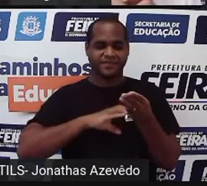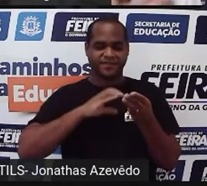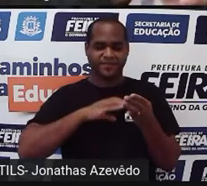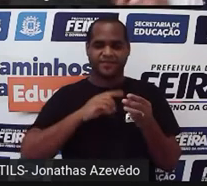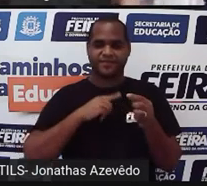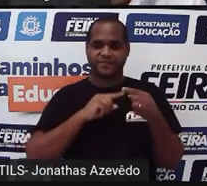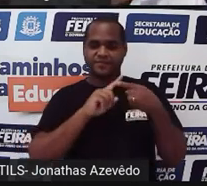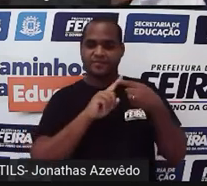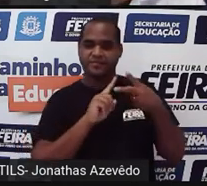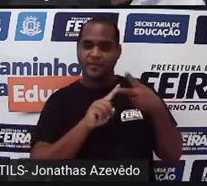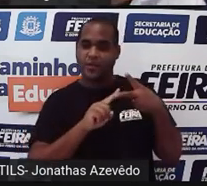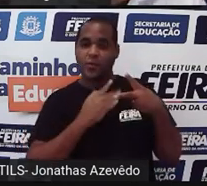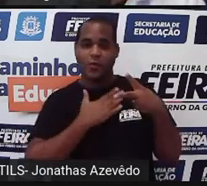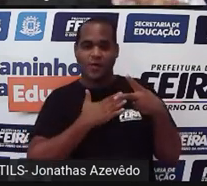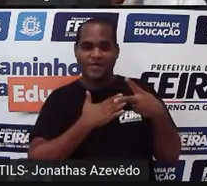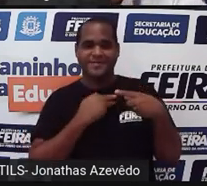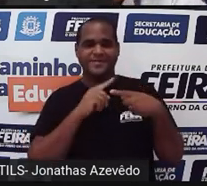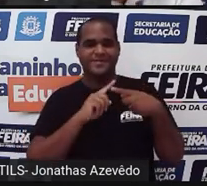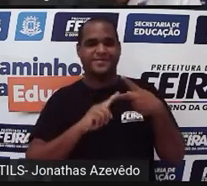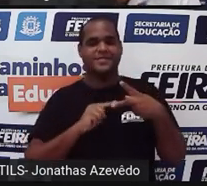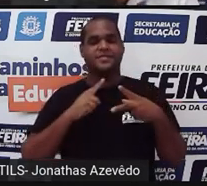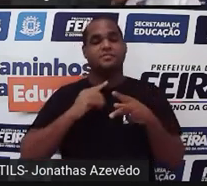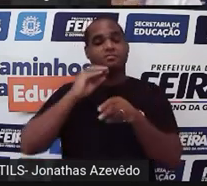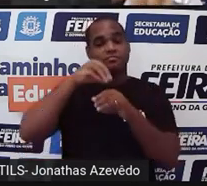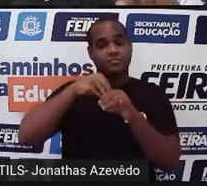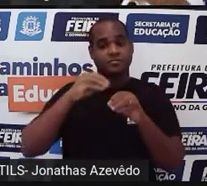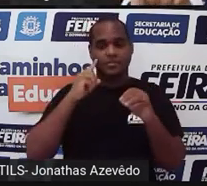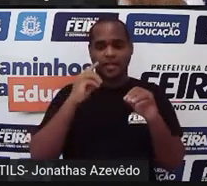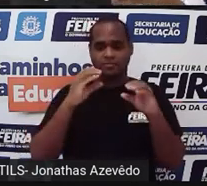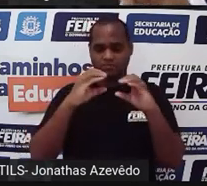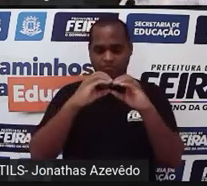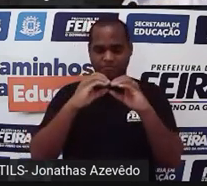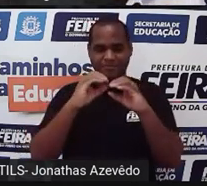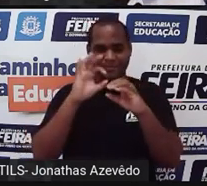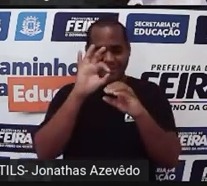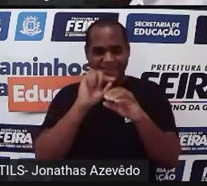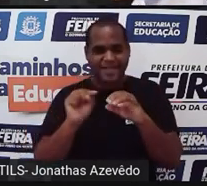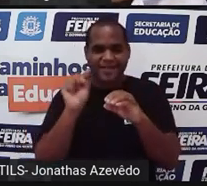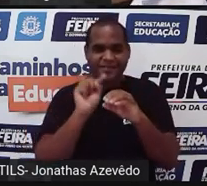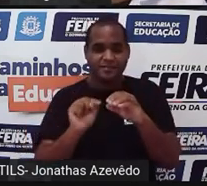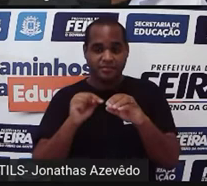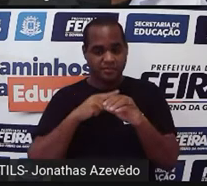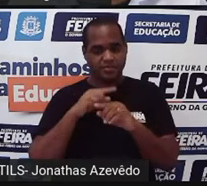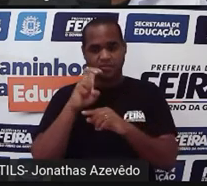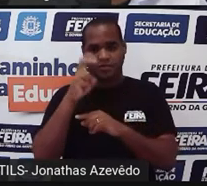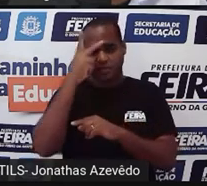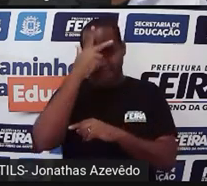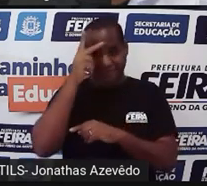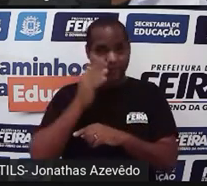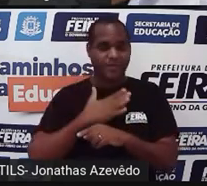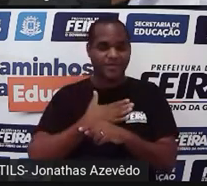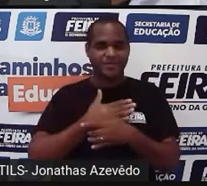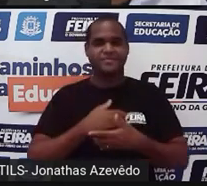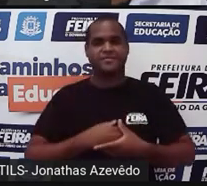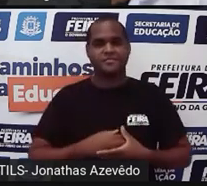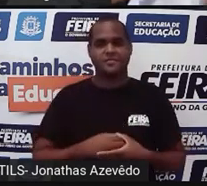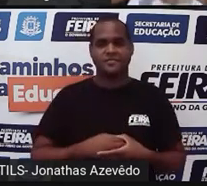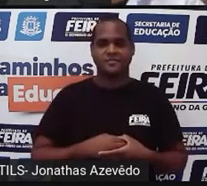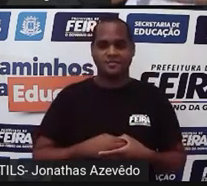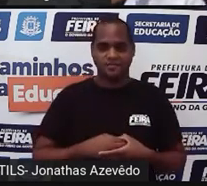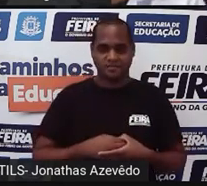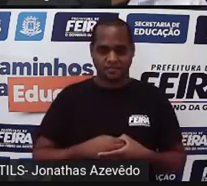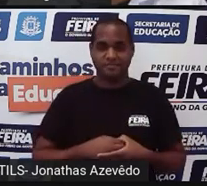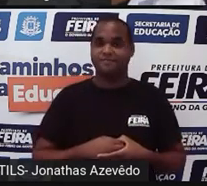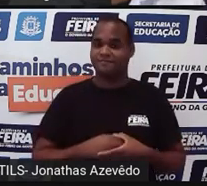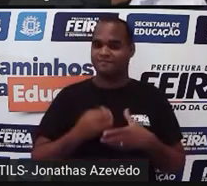gosta das duas, português e matemática. Então ali dentro, naquele espaço, são as cinco pessoas, tá bom? E aí